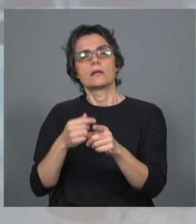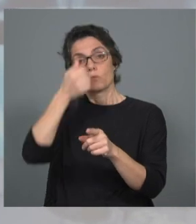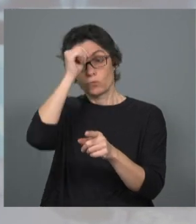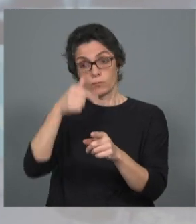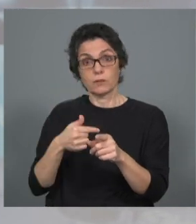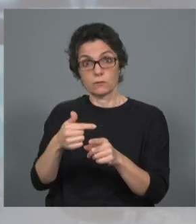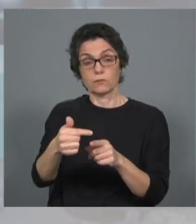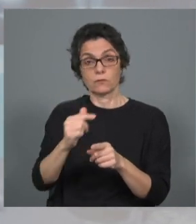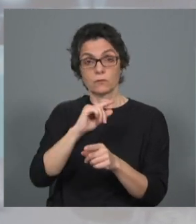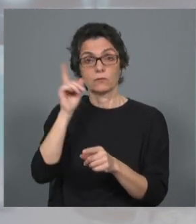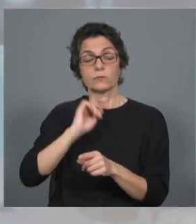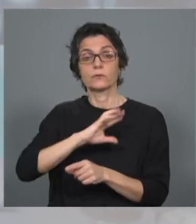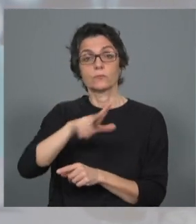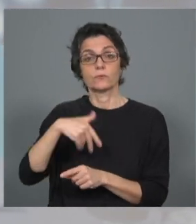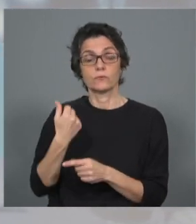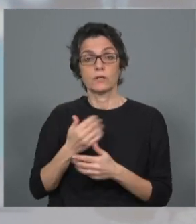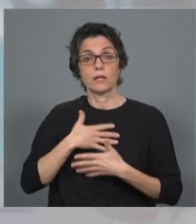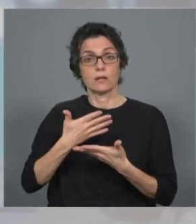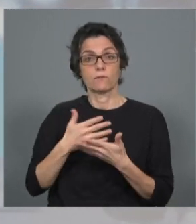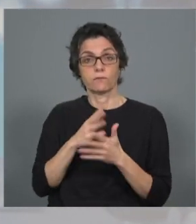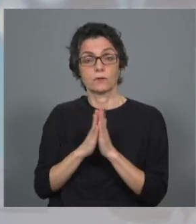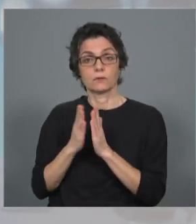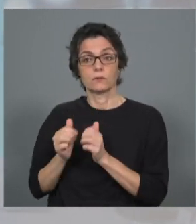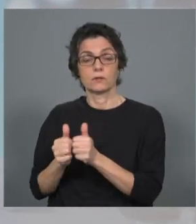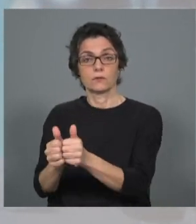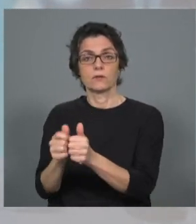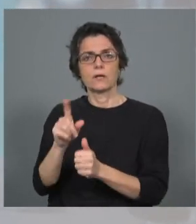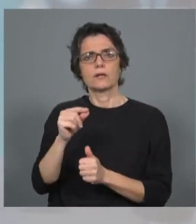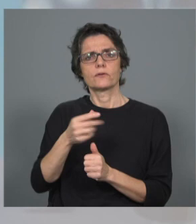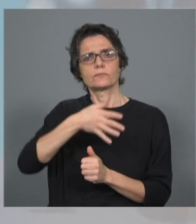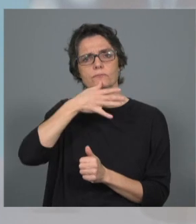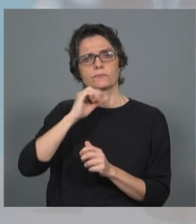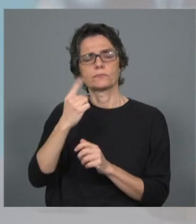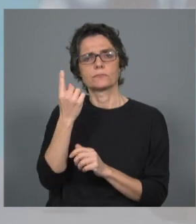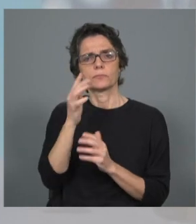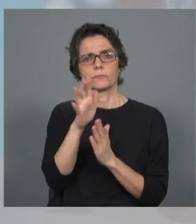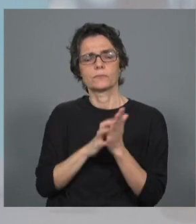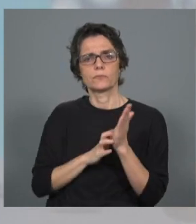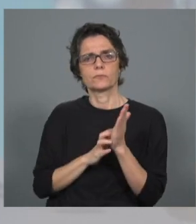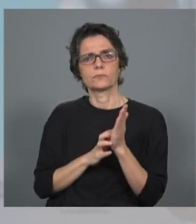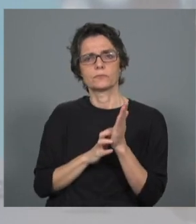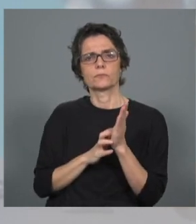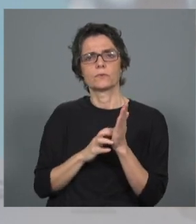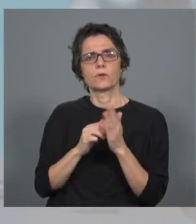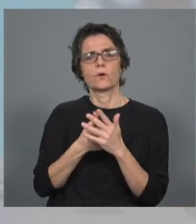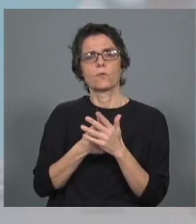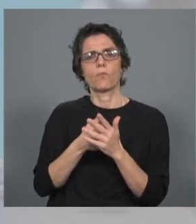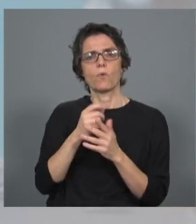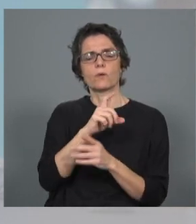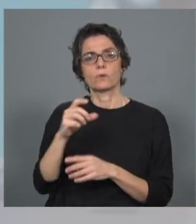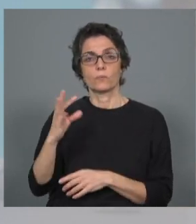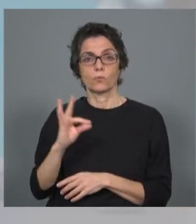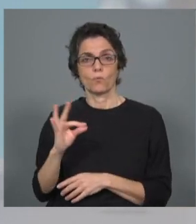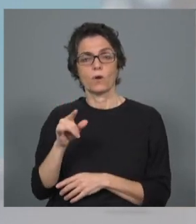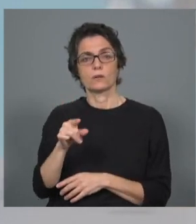também nos restantes que são propostos na liturgia dominical. A primeira leitura é do livro dos Atos dos Apóstolos, no capítulo 4, onde se evoca a